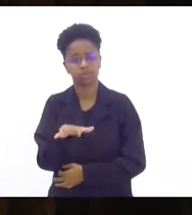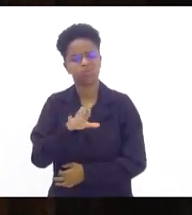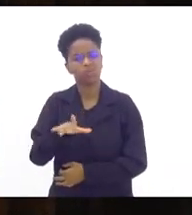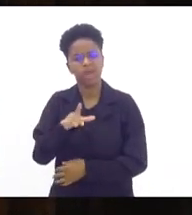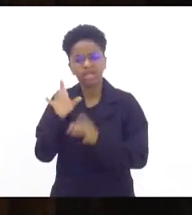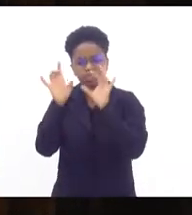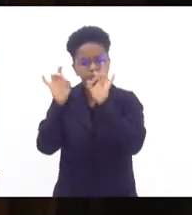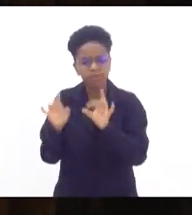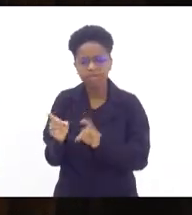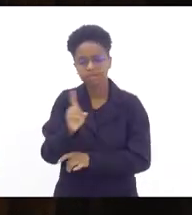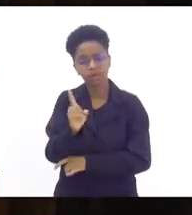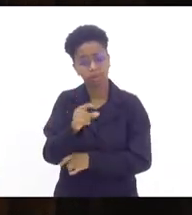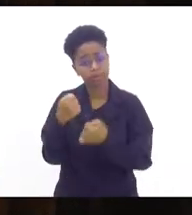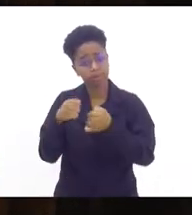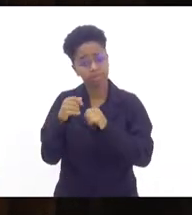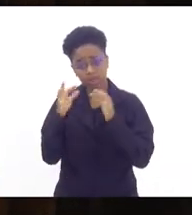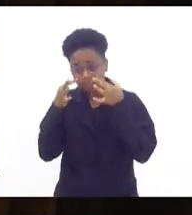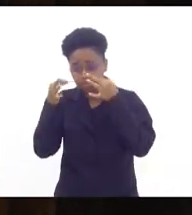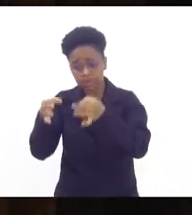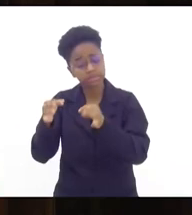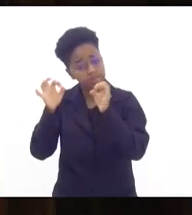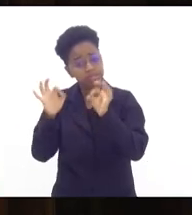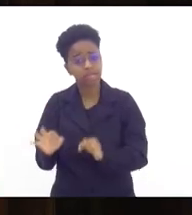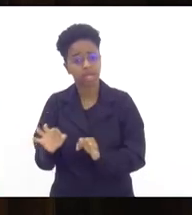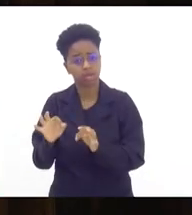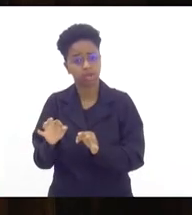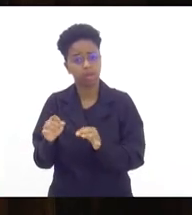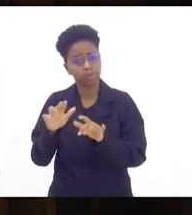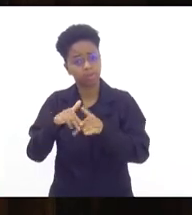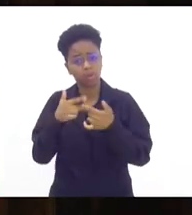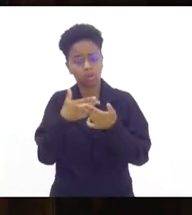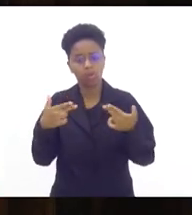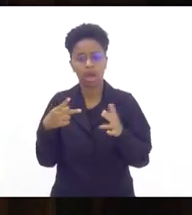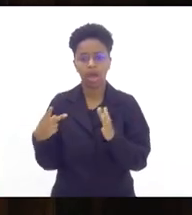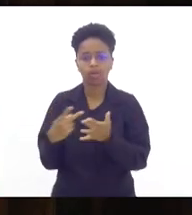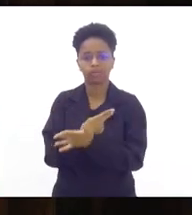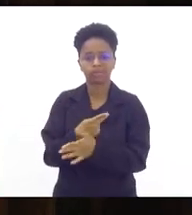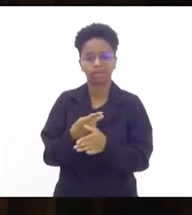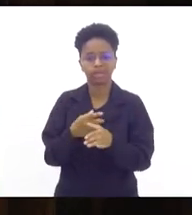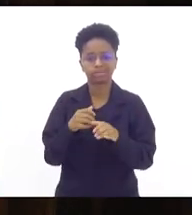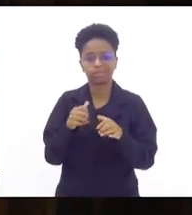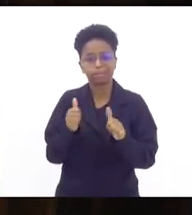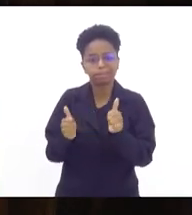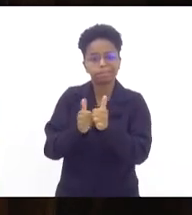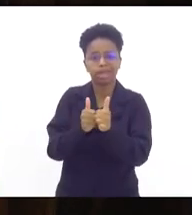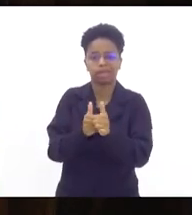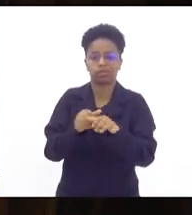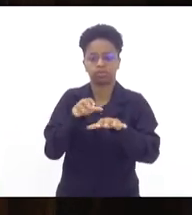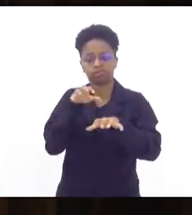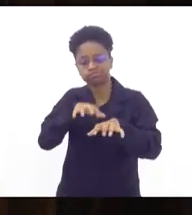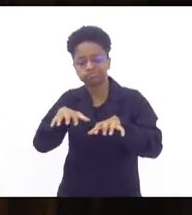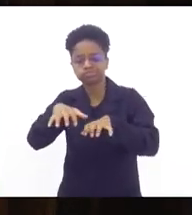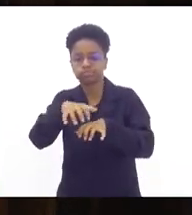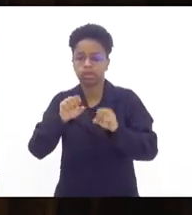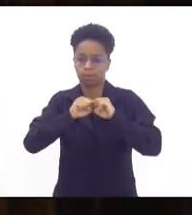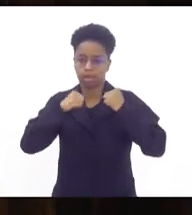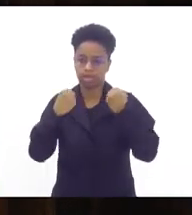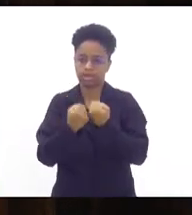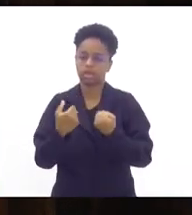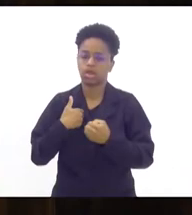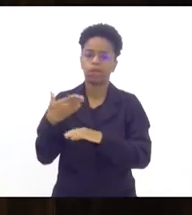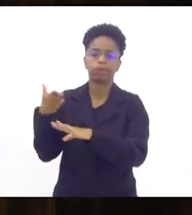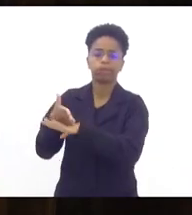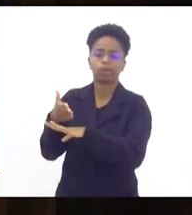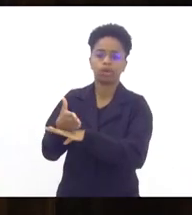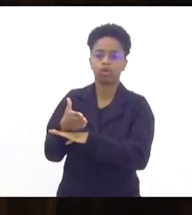mas um olhar adequado para o que acontece o Maracanã no entorno do jogo Maracanã frequento Maracanã desde